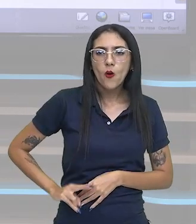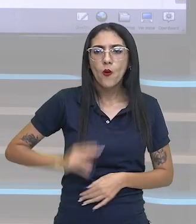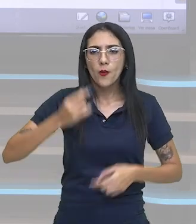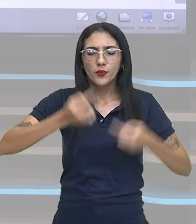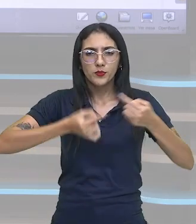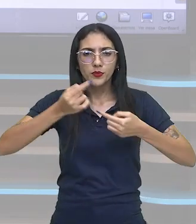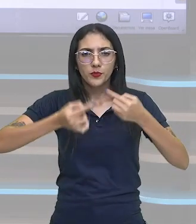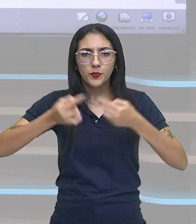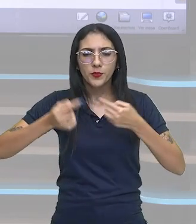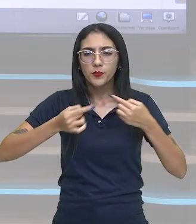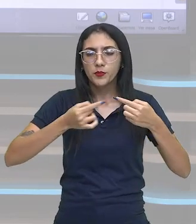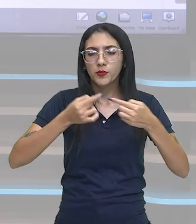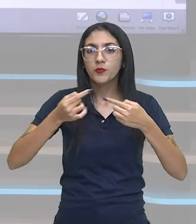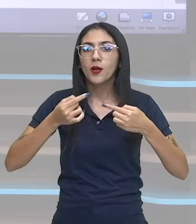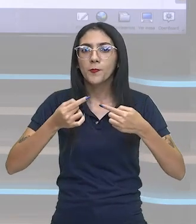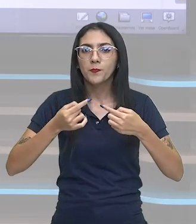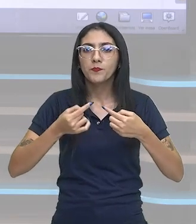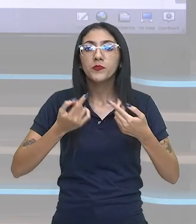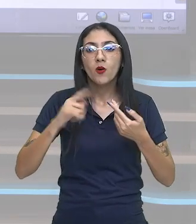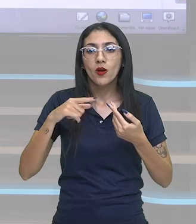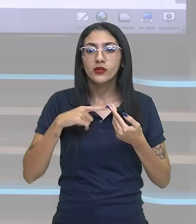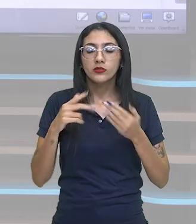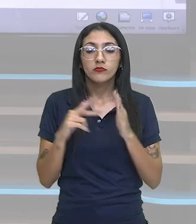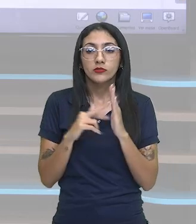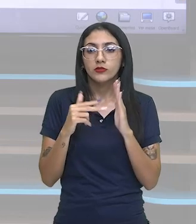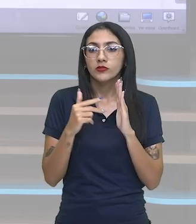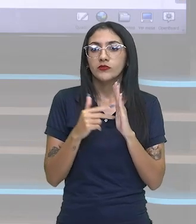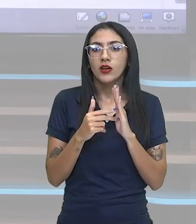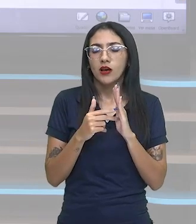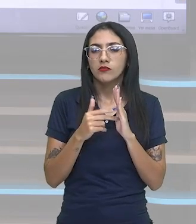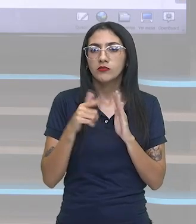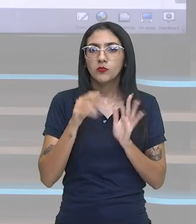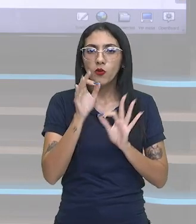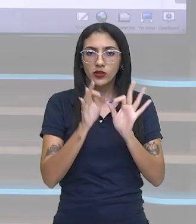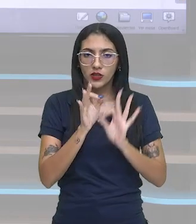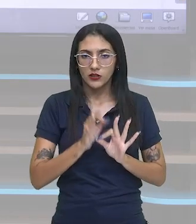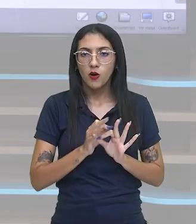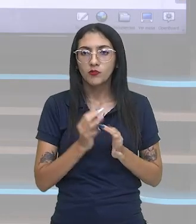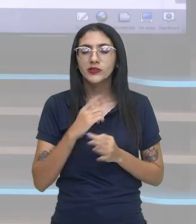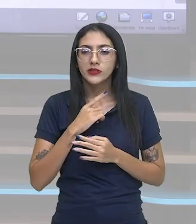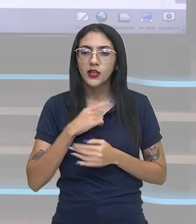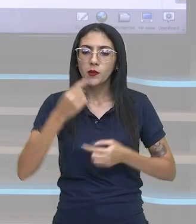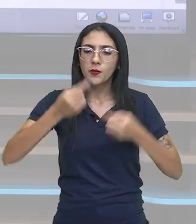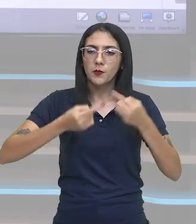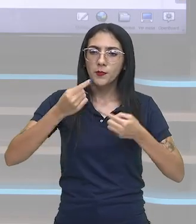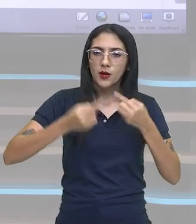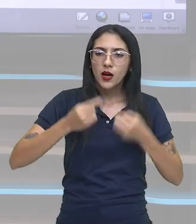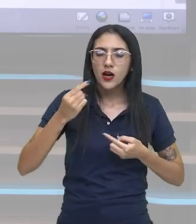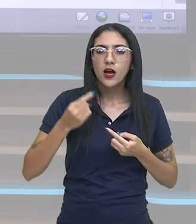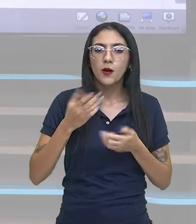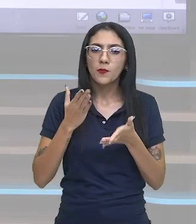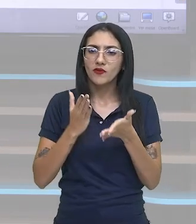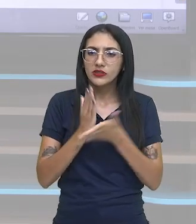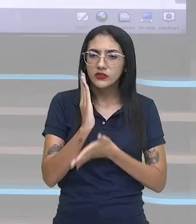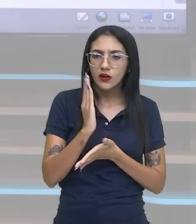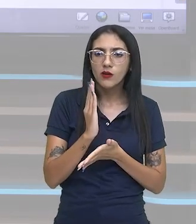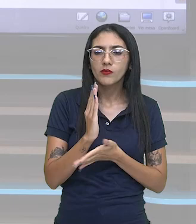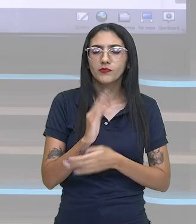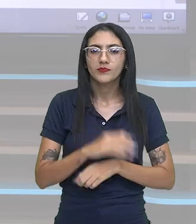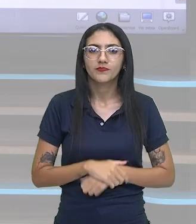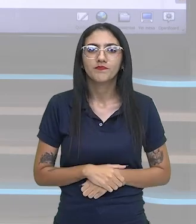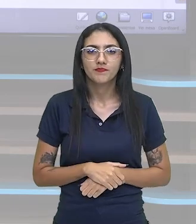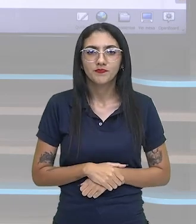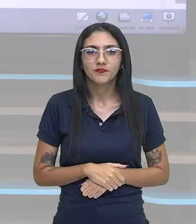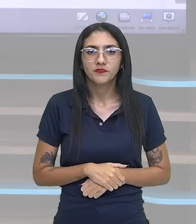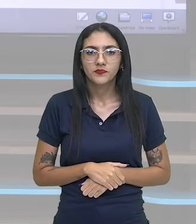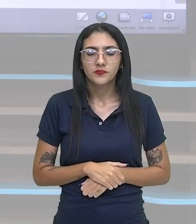mais. Esse que é o sentido, né, normal de um plano diretor, e ele passa para discussão, passa para aprovação e tudo mais. Beleza,